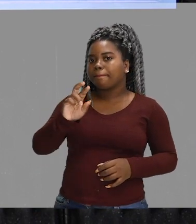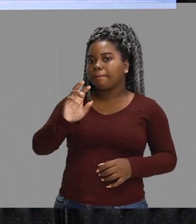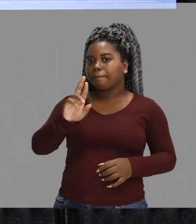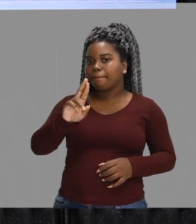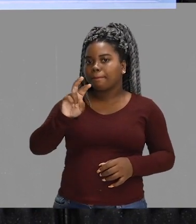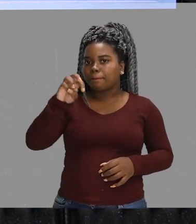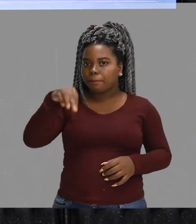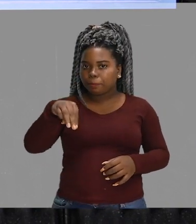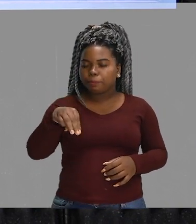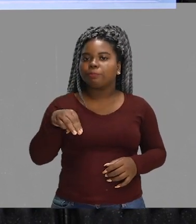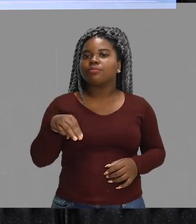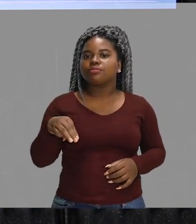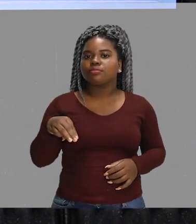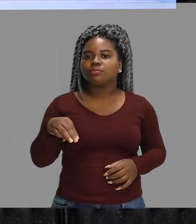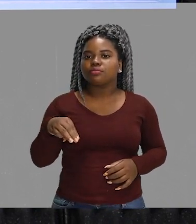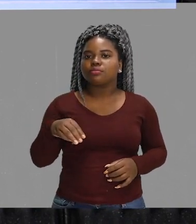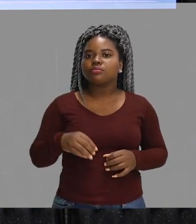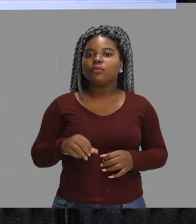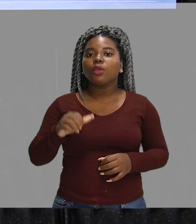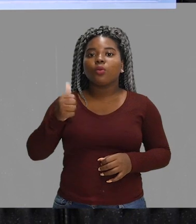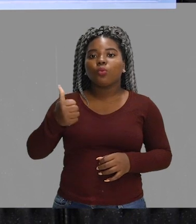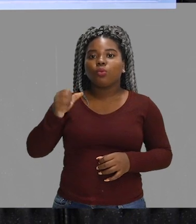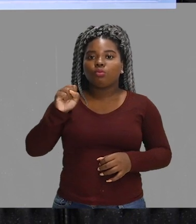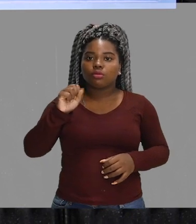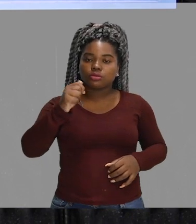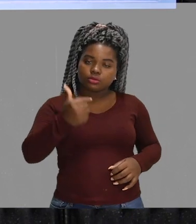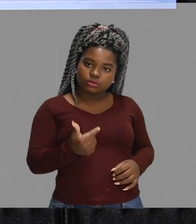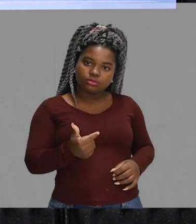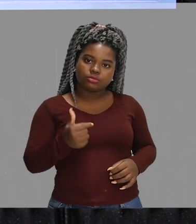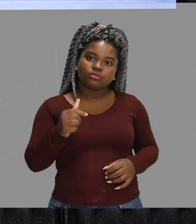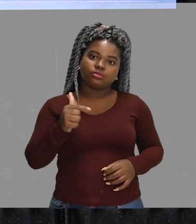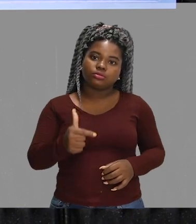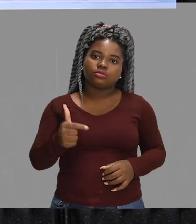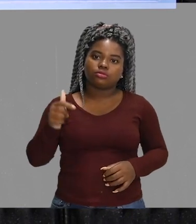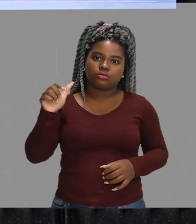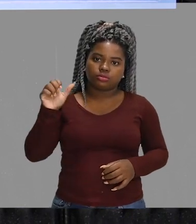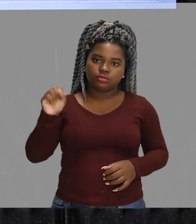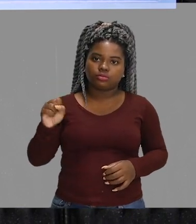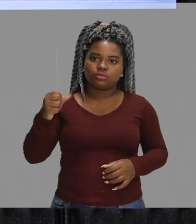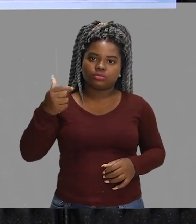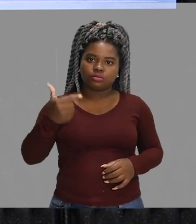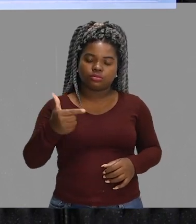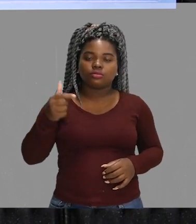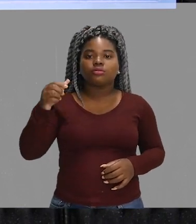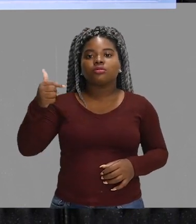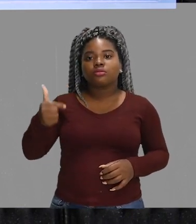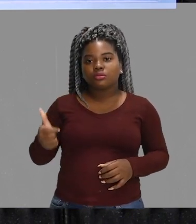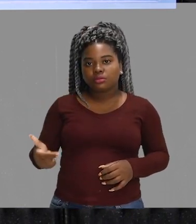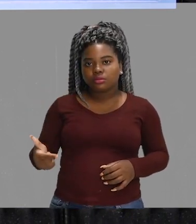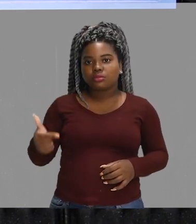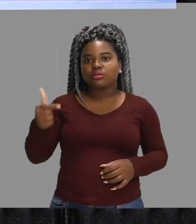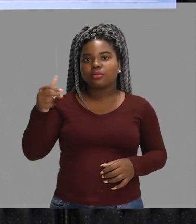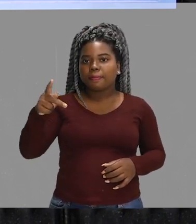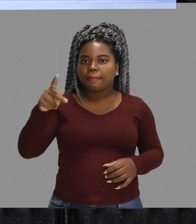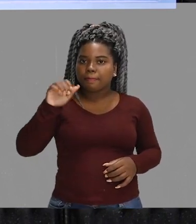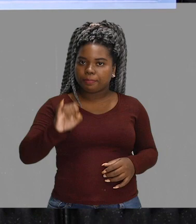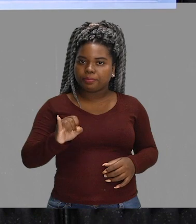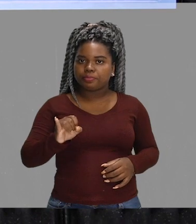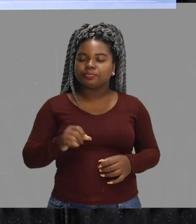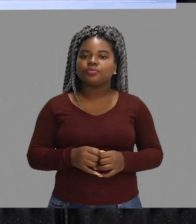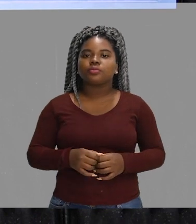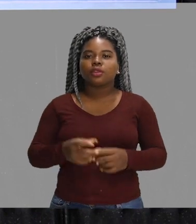ó. Caminhando horizontalmente ao longo dos 7 períodos da tabela periódica, né?